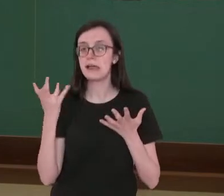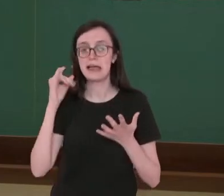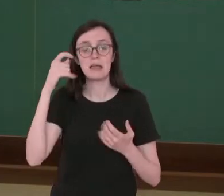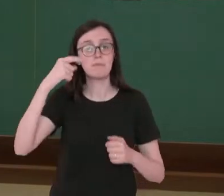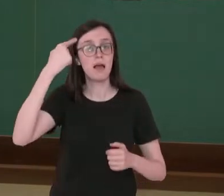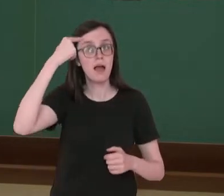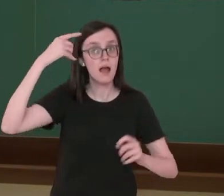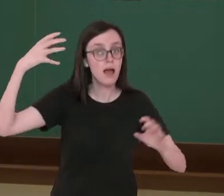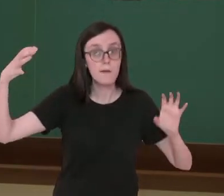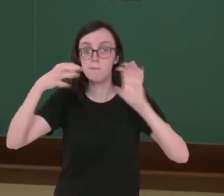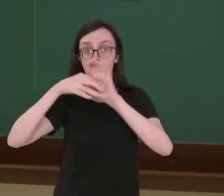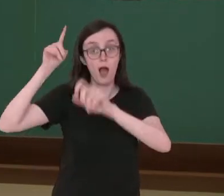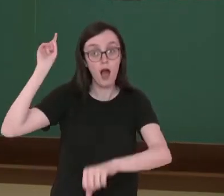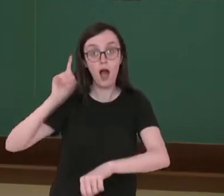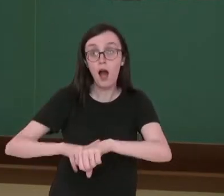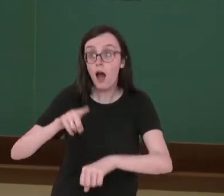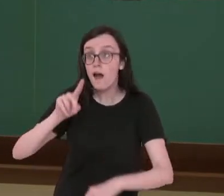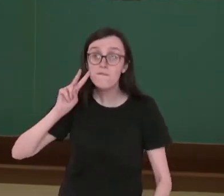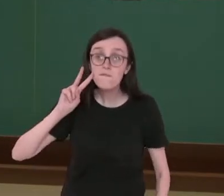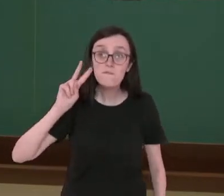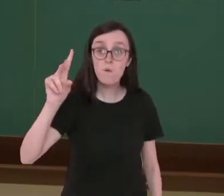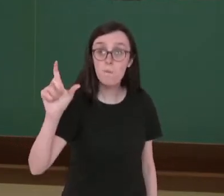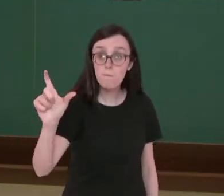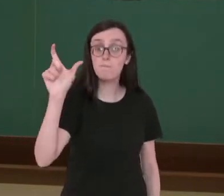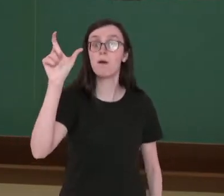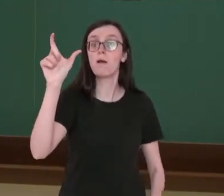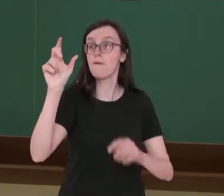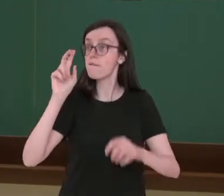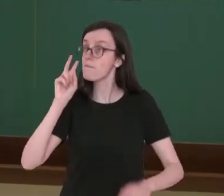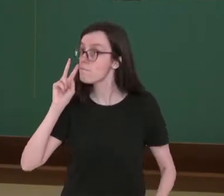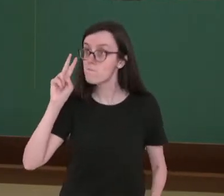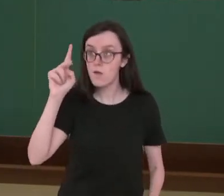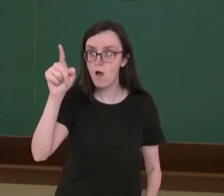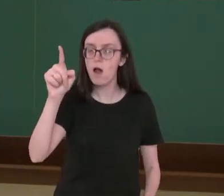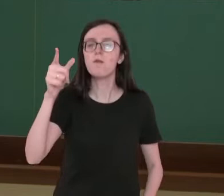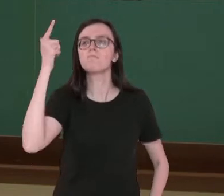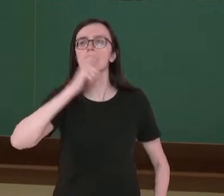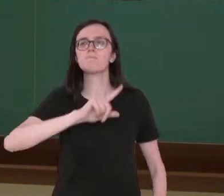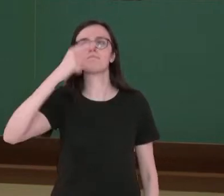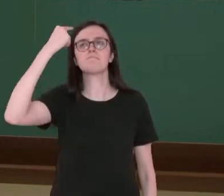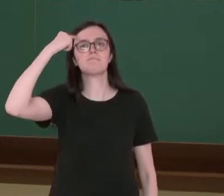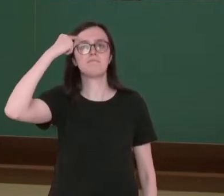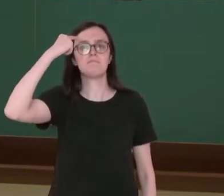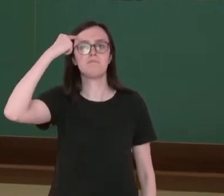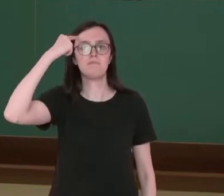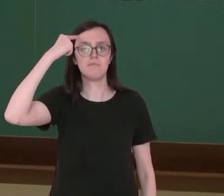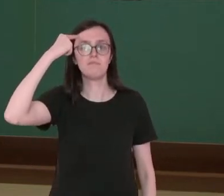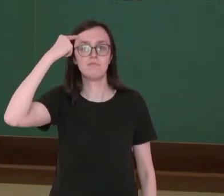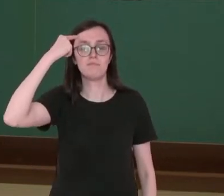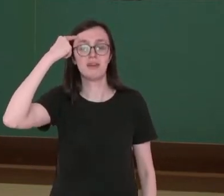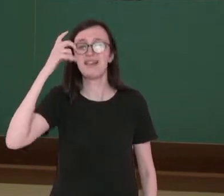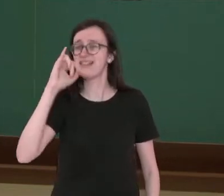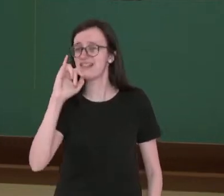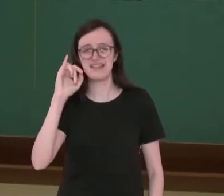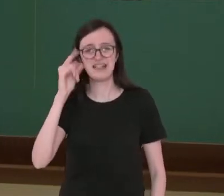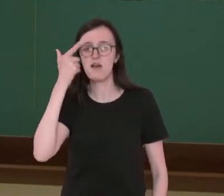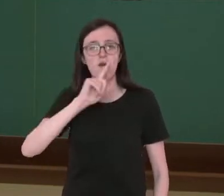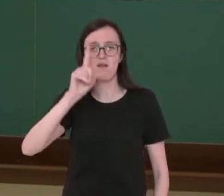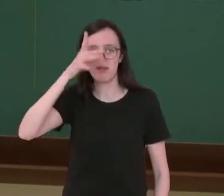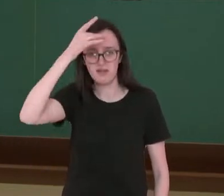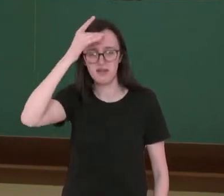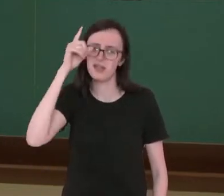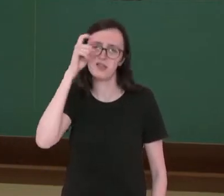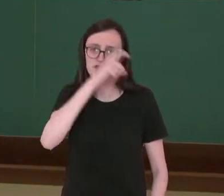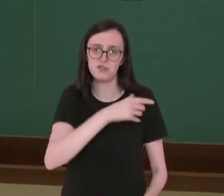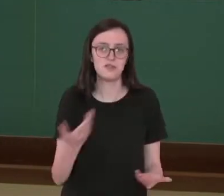associa exatamente o nome ao fato ou ao objeto, fica muito difícil, né? Lembra o